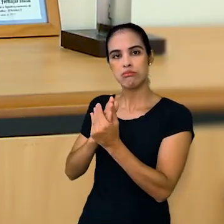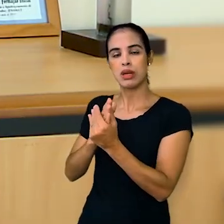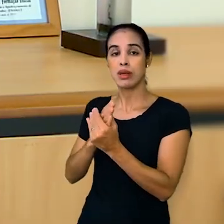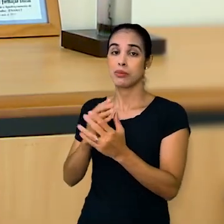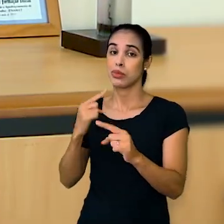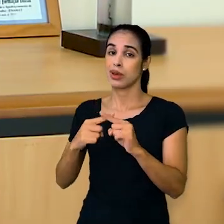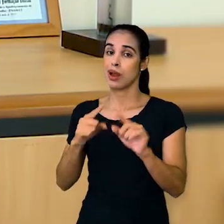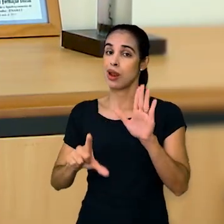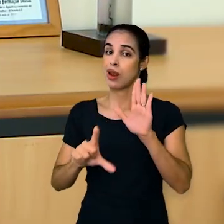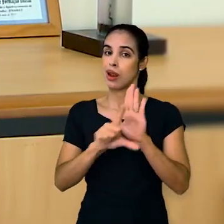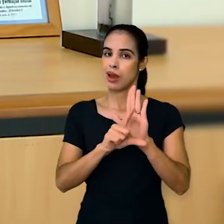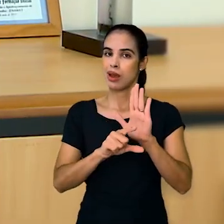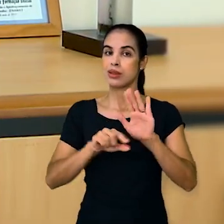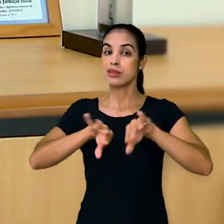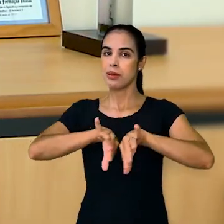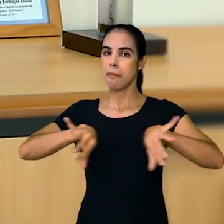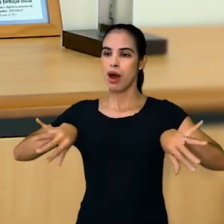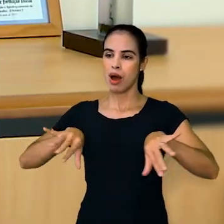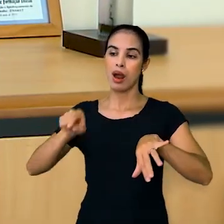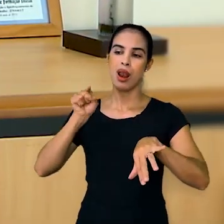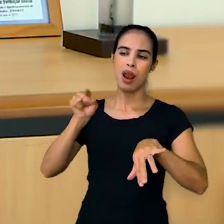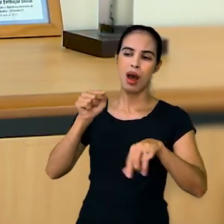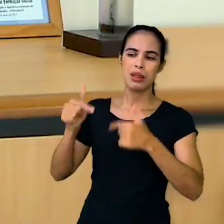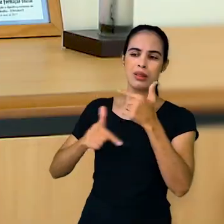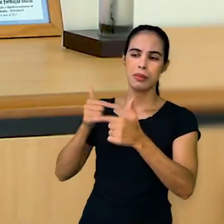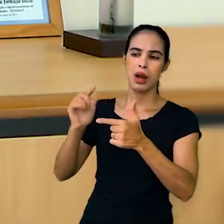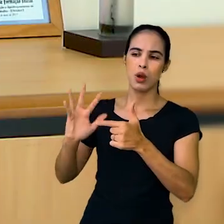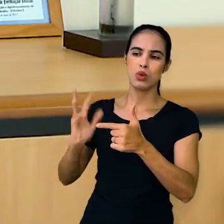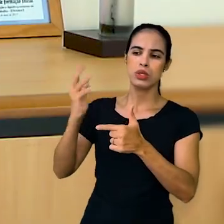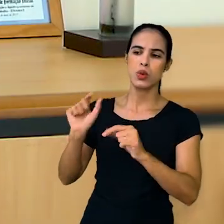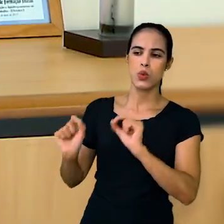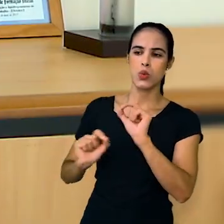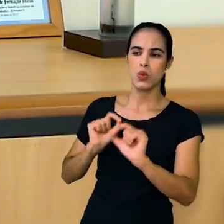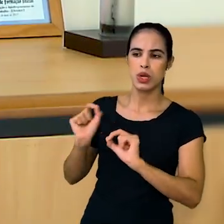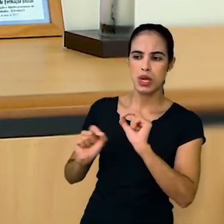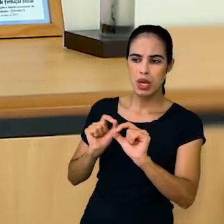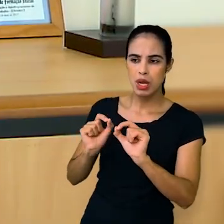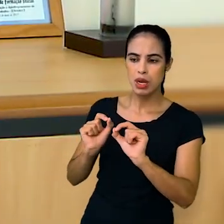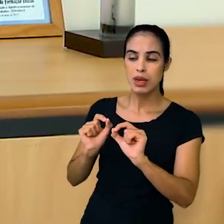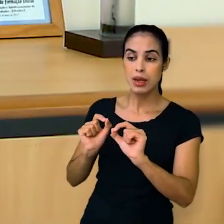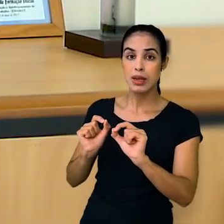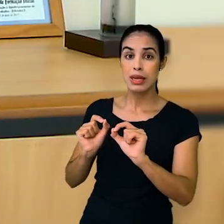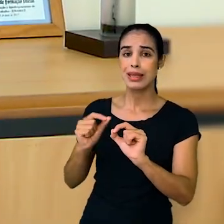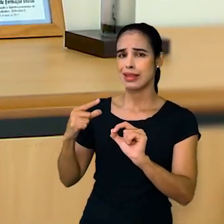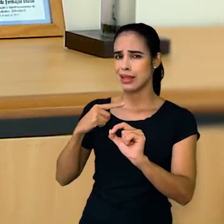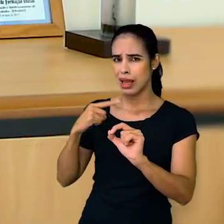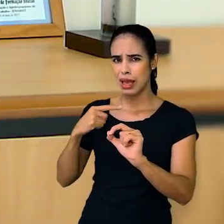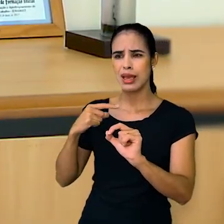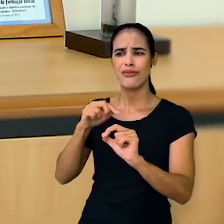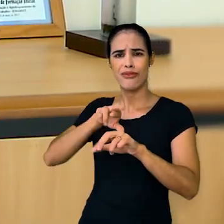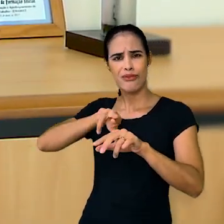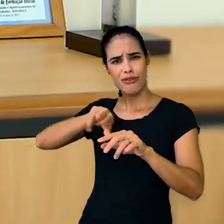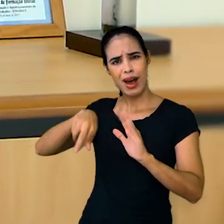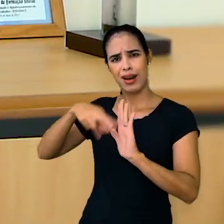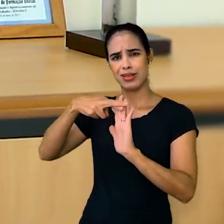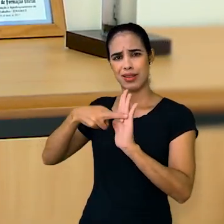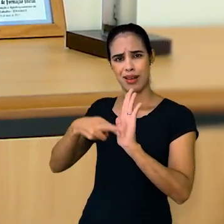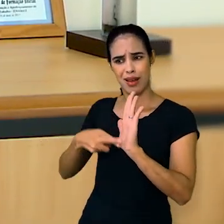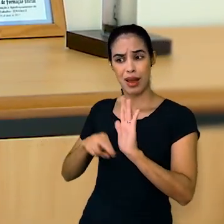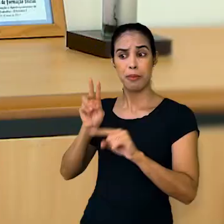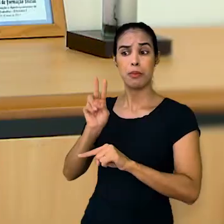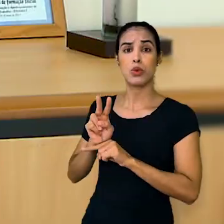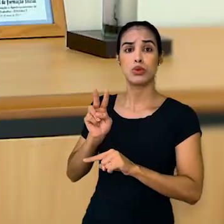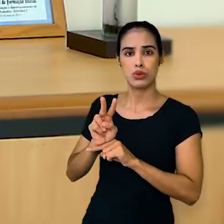legislação separa o que é tipicamente acidente de trabalho e, em sendo acidente de trabalho, existe toda uma proteção